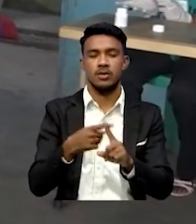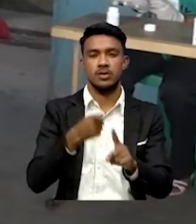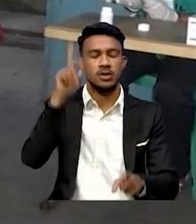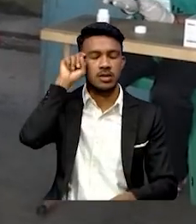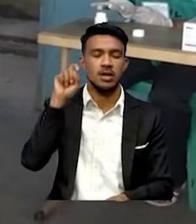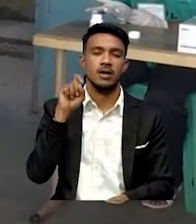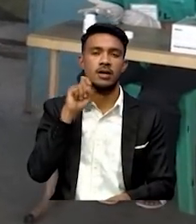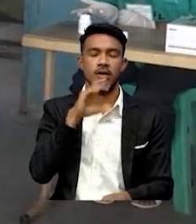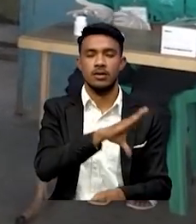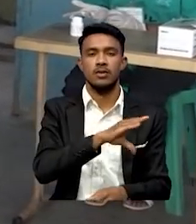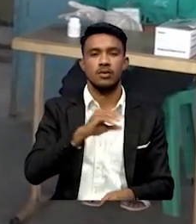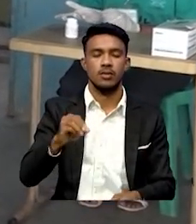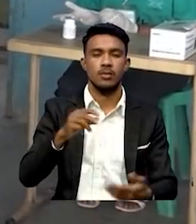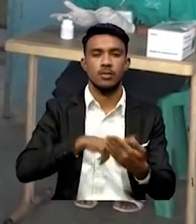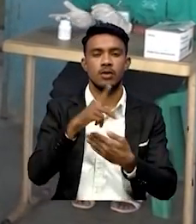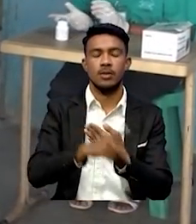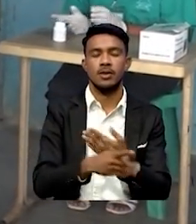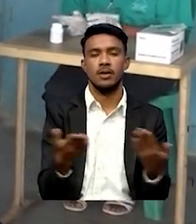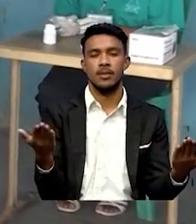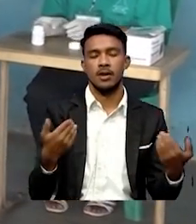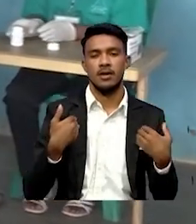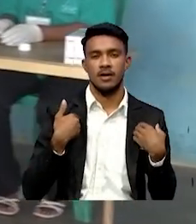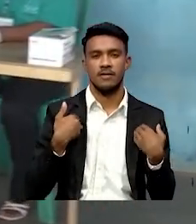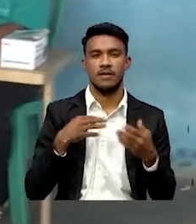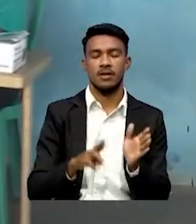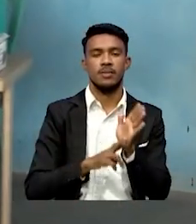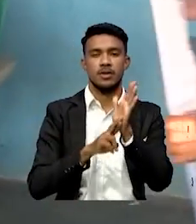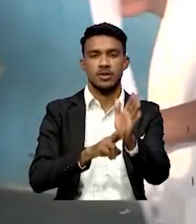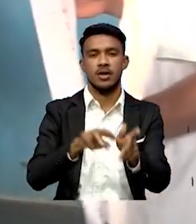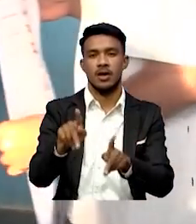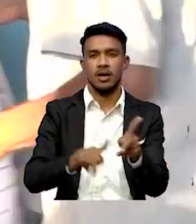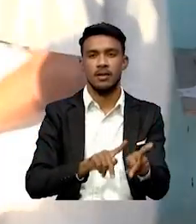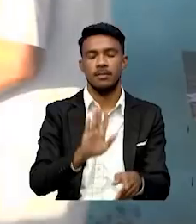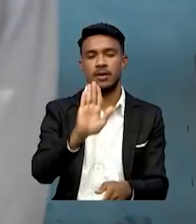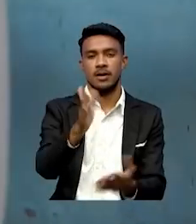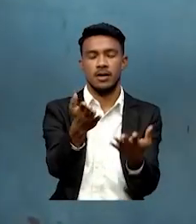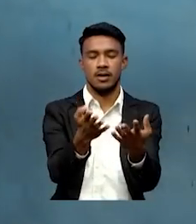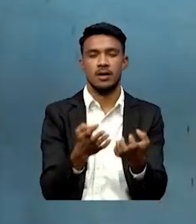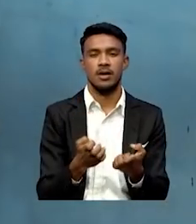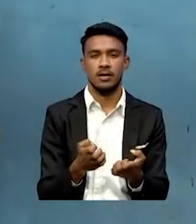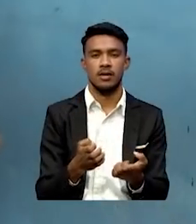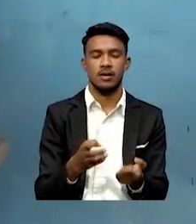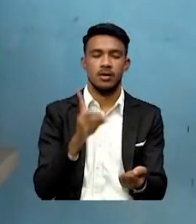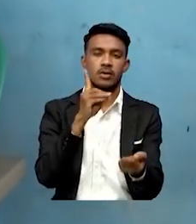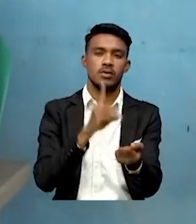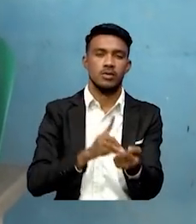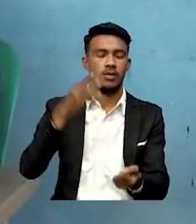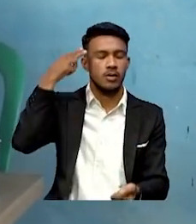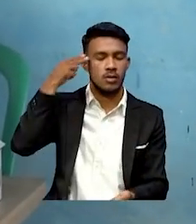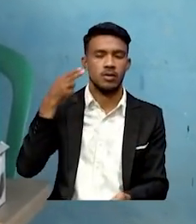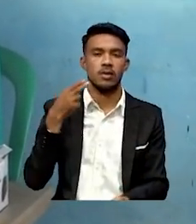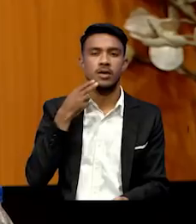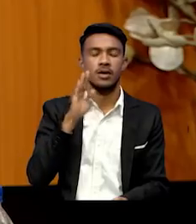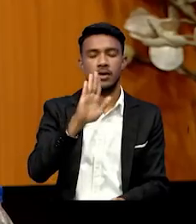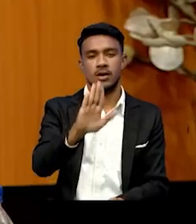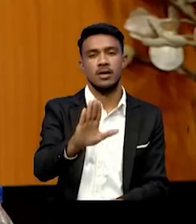Guzmão, no nosso programa Nebeni Iane, representa do povo Nihakarak. Doutor Horta, nia